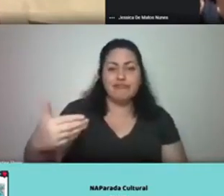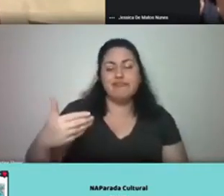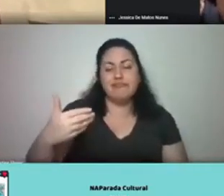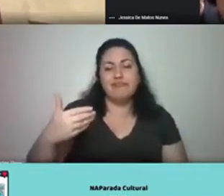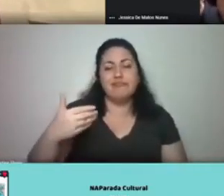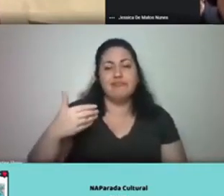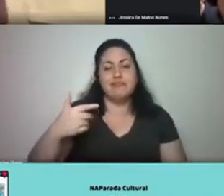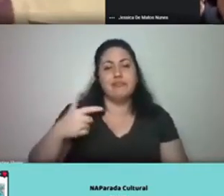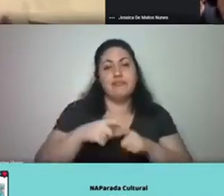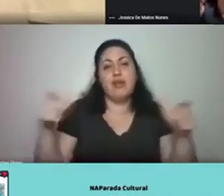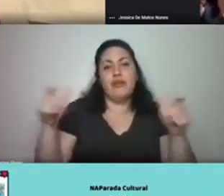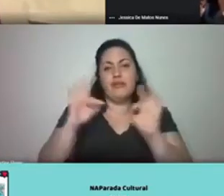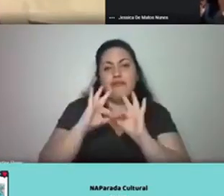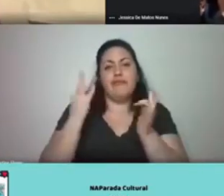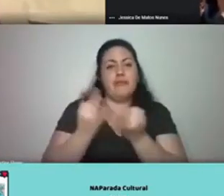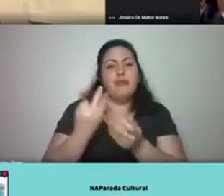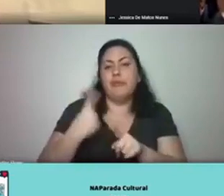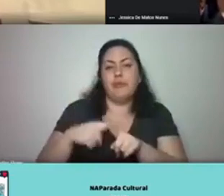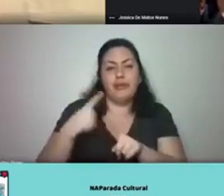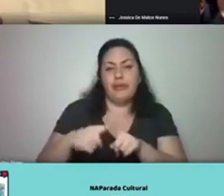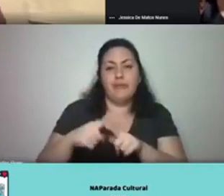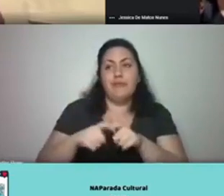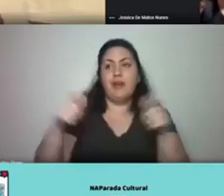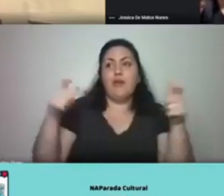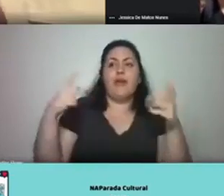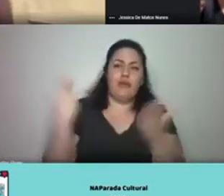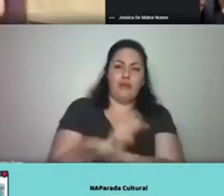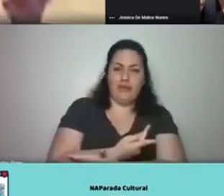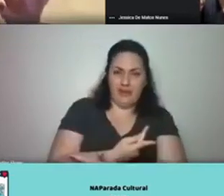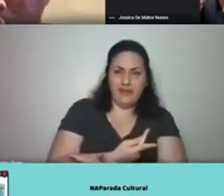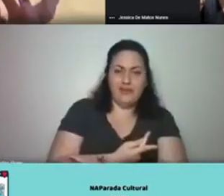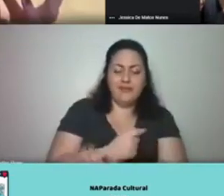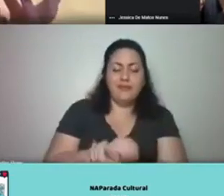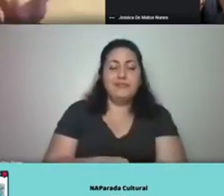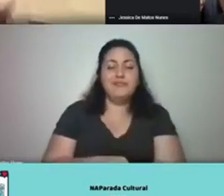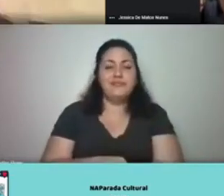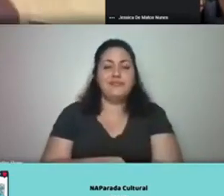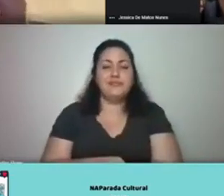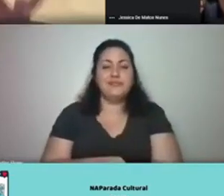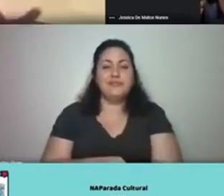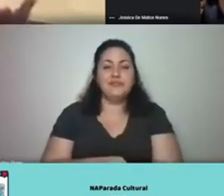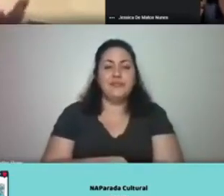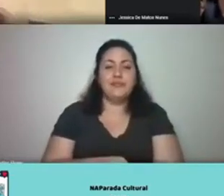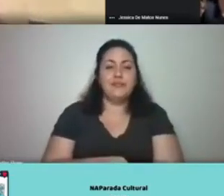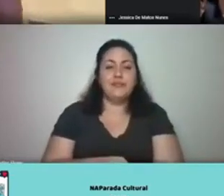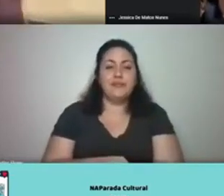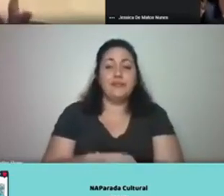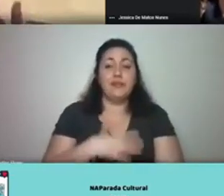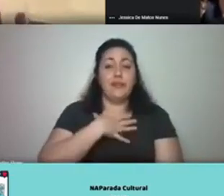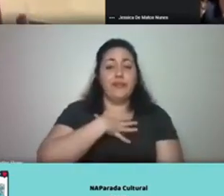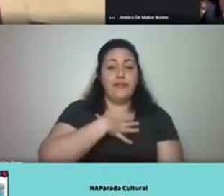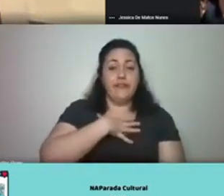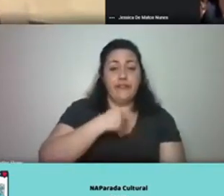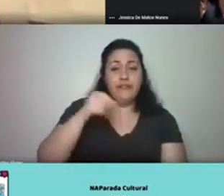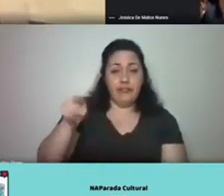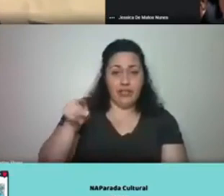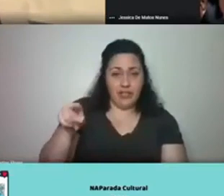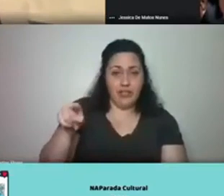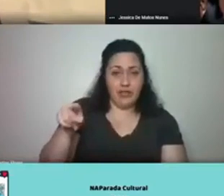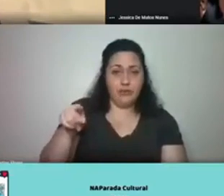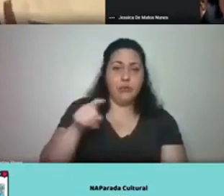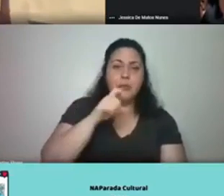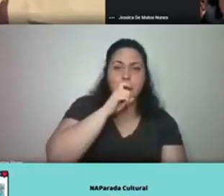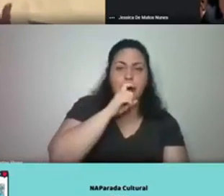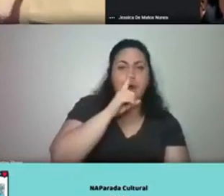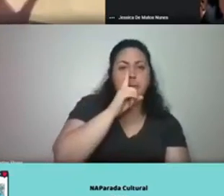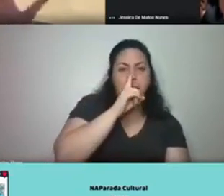das famílias, assim, porque o filho, bom, ele ocupa um espaço, né, na vida da mãe, na vida do pai,